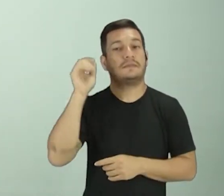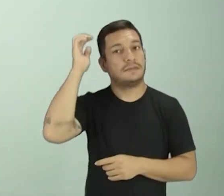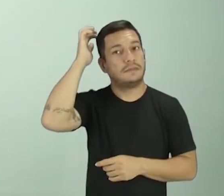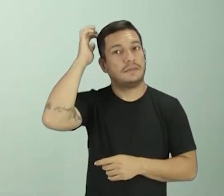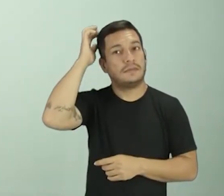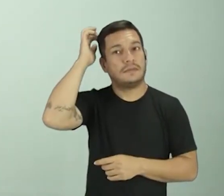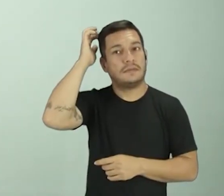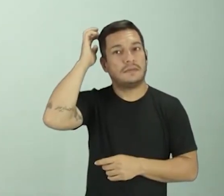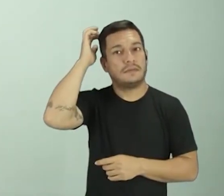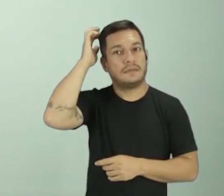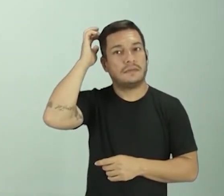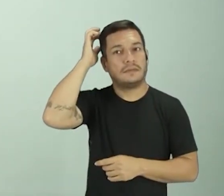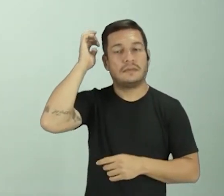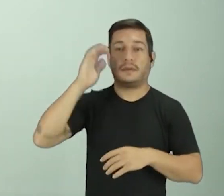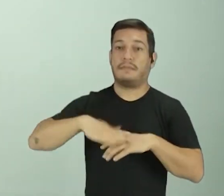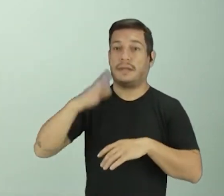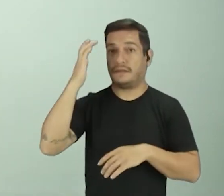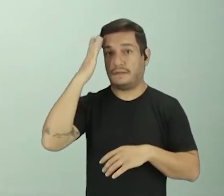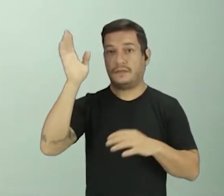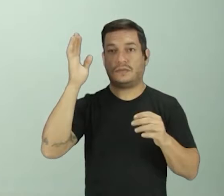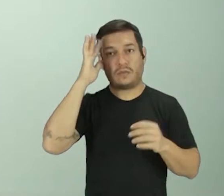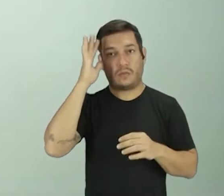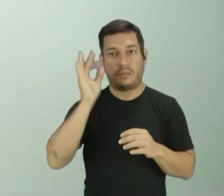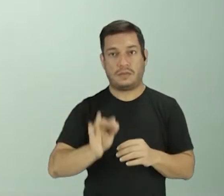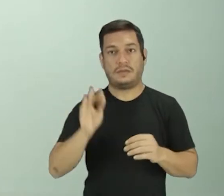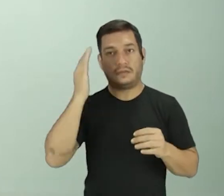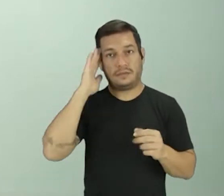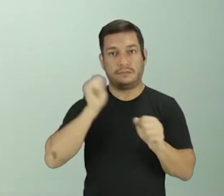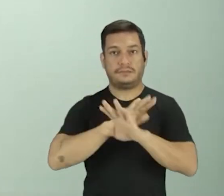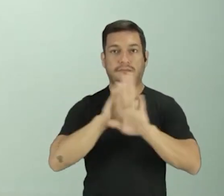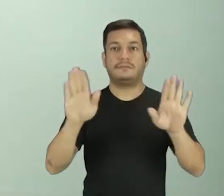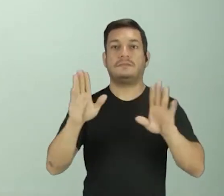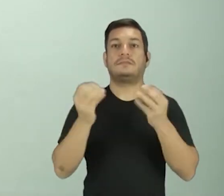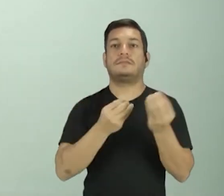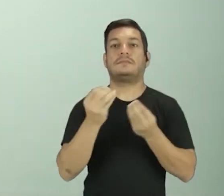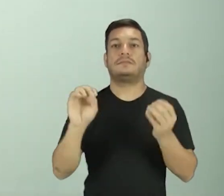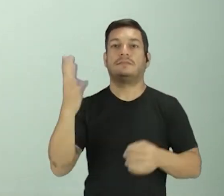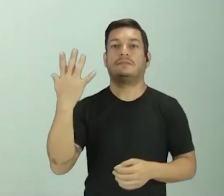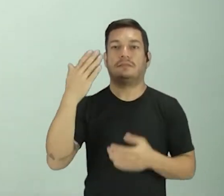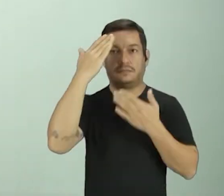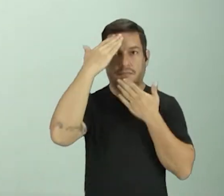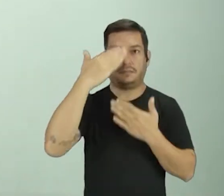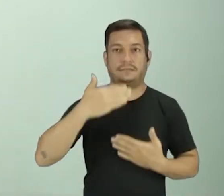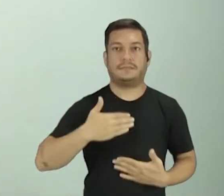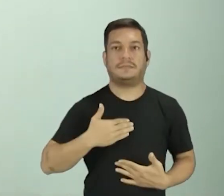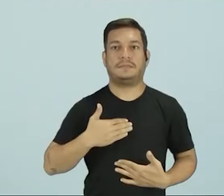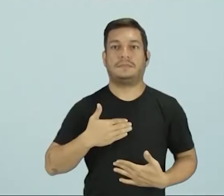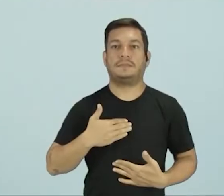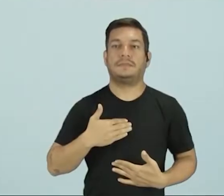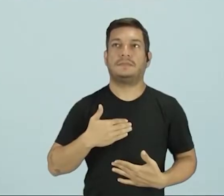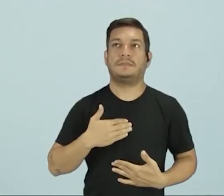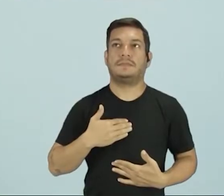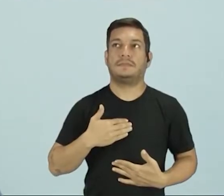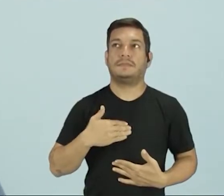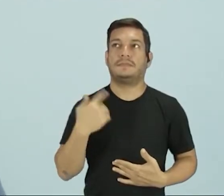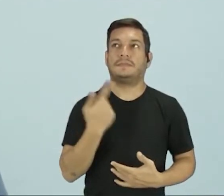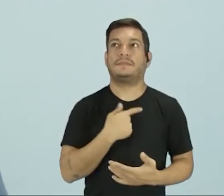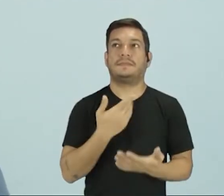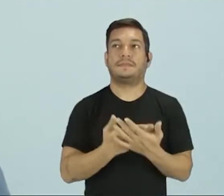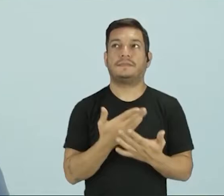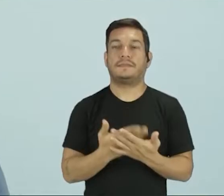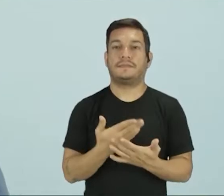mais fácil de compreender e para que a gente possa entender isso como acontece no nosso corpo, então a gente